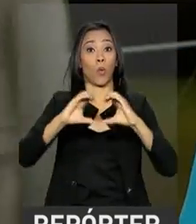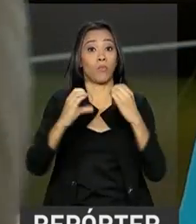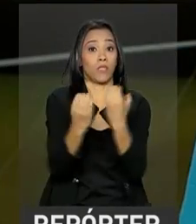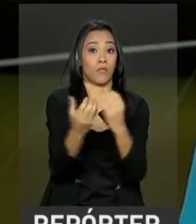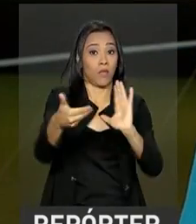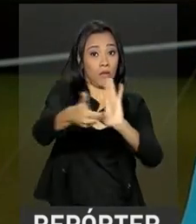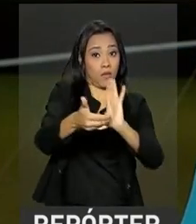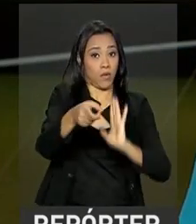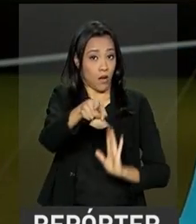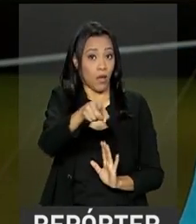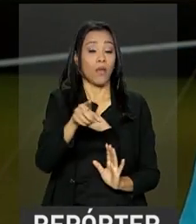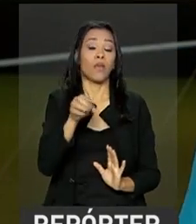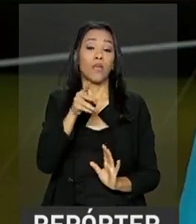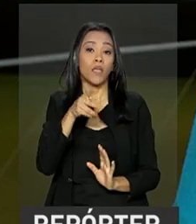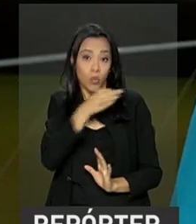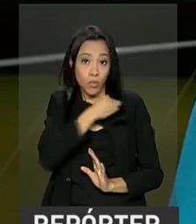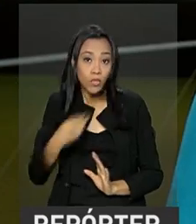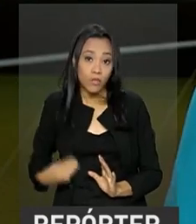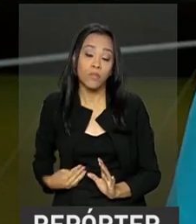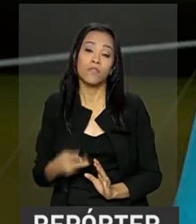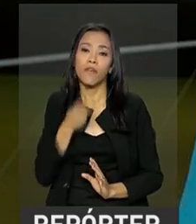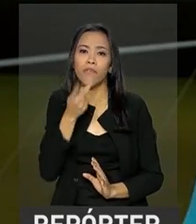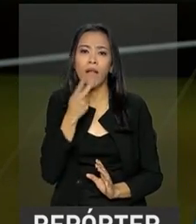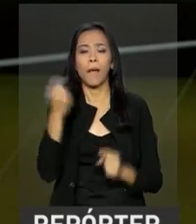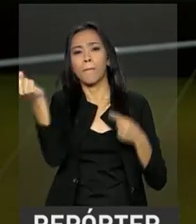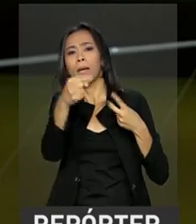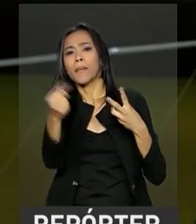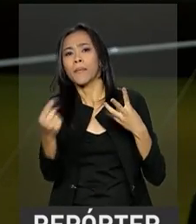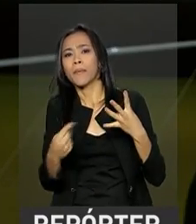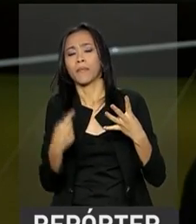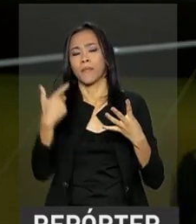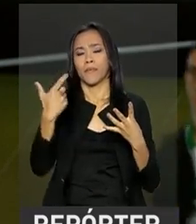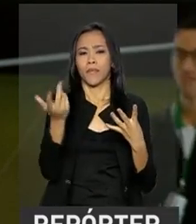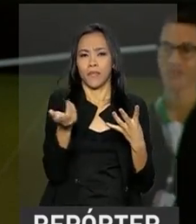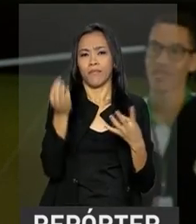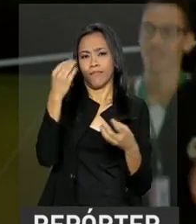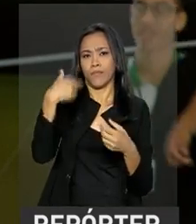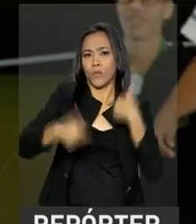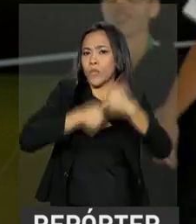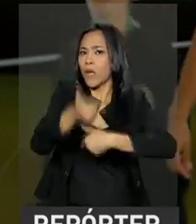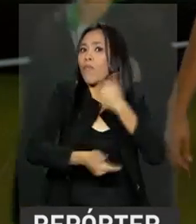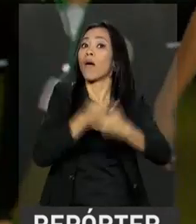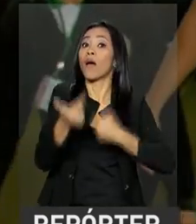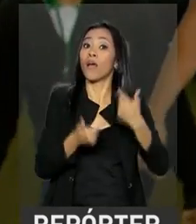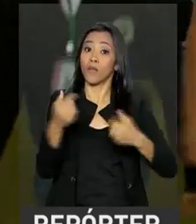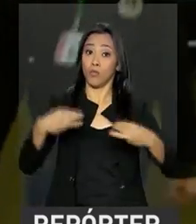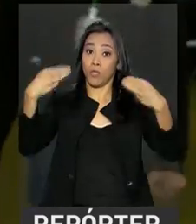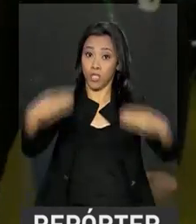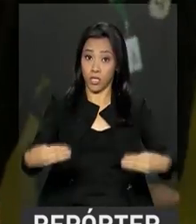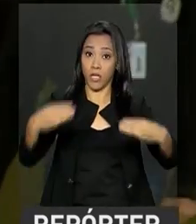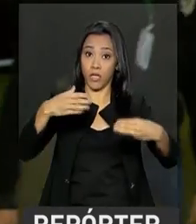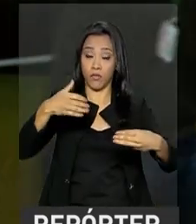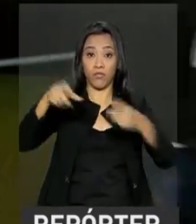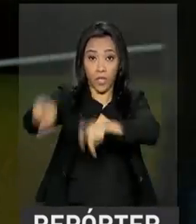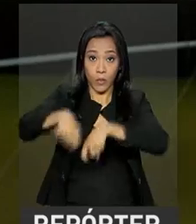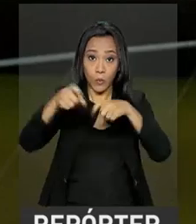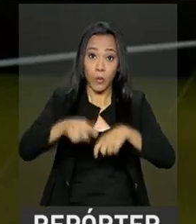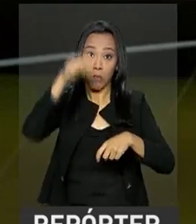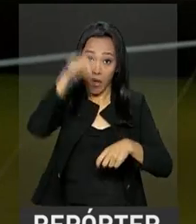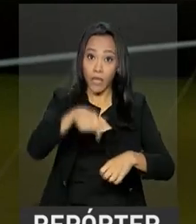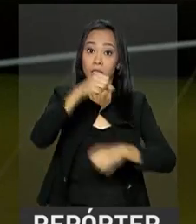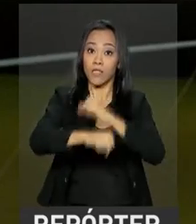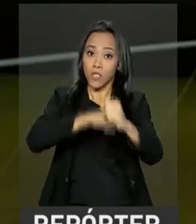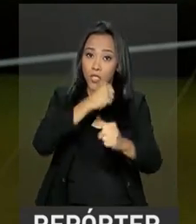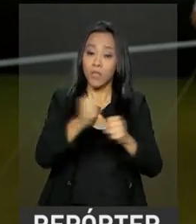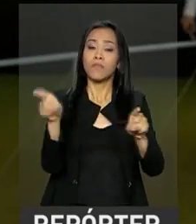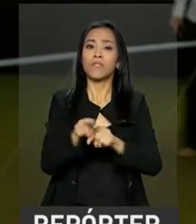é que o ministro Jaime Além de falar dos planos do Ministério da Agricultura eh para o setor agrícola nesse ano